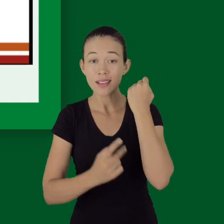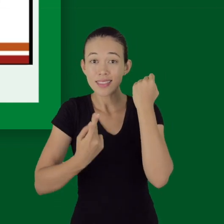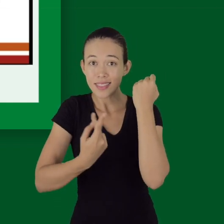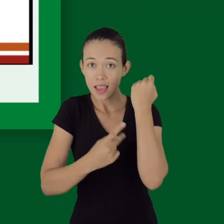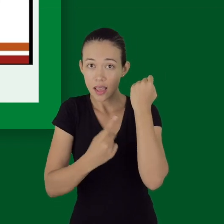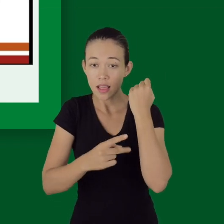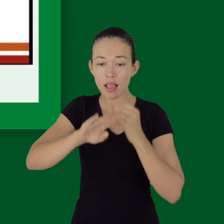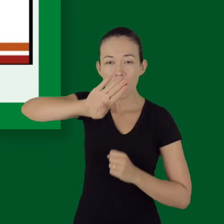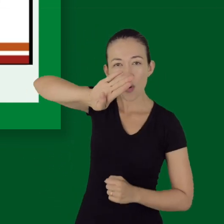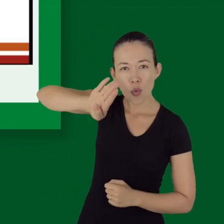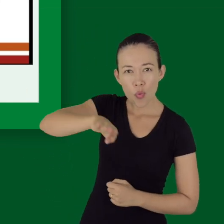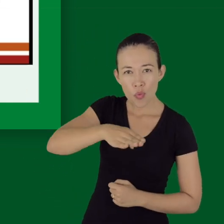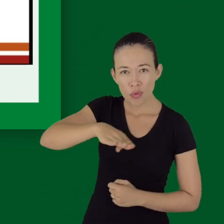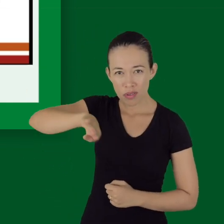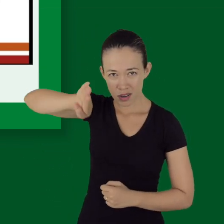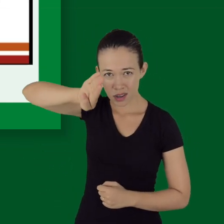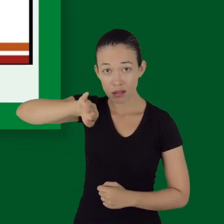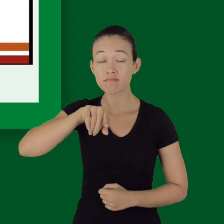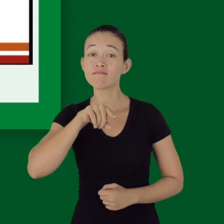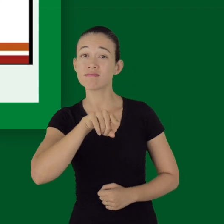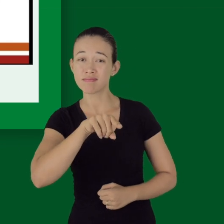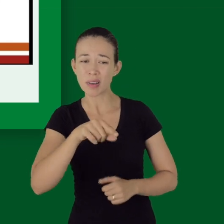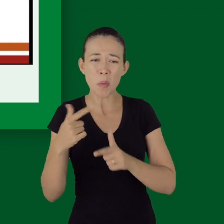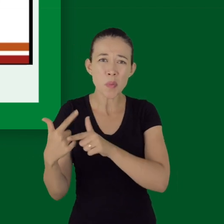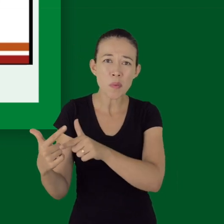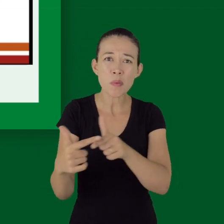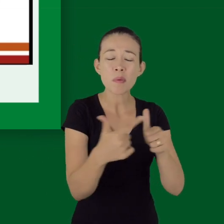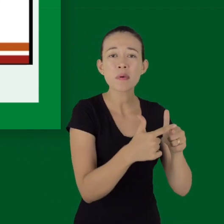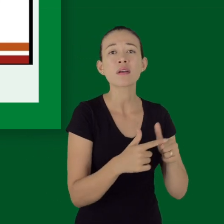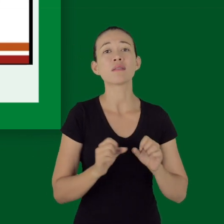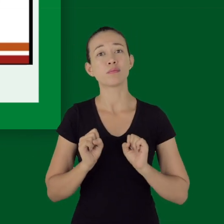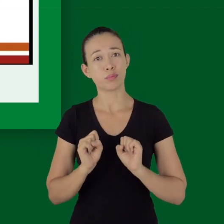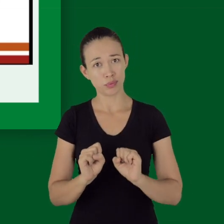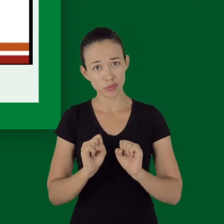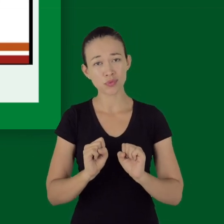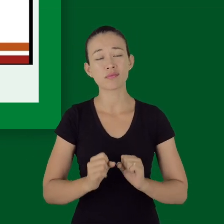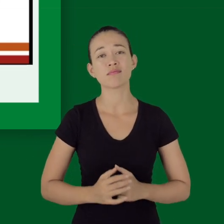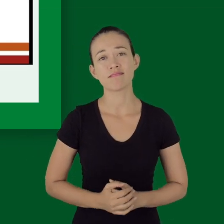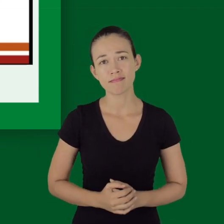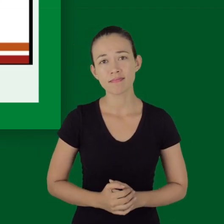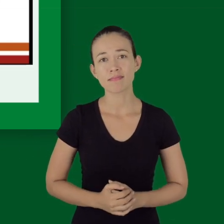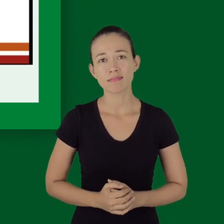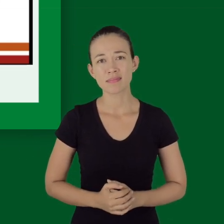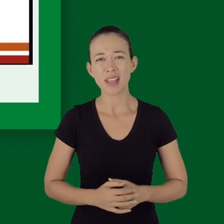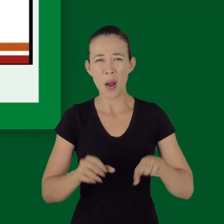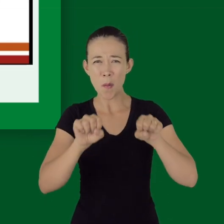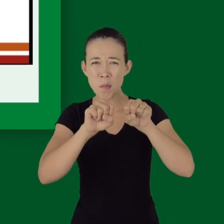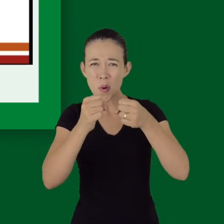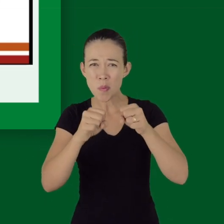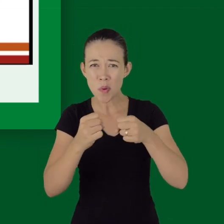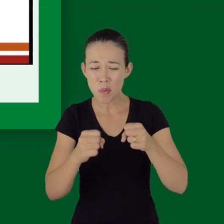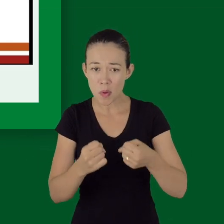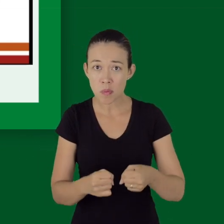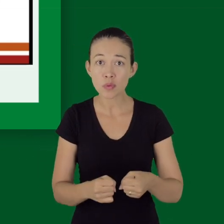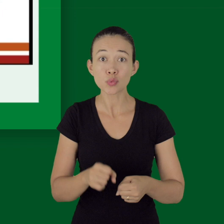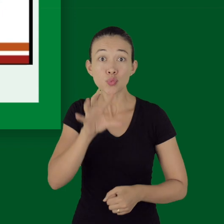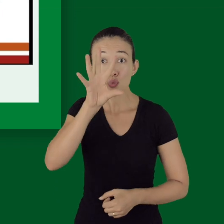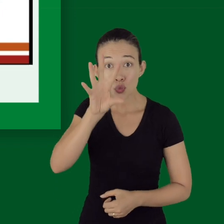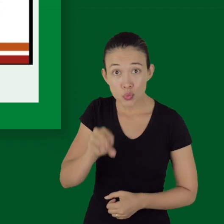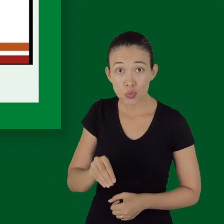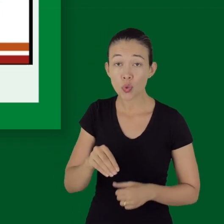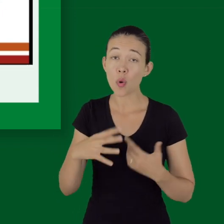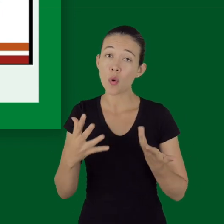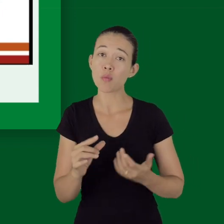ter destruição de todo o leito medular, tá? Parcial ou total. Então, são mecanismos de trauma